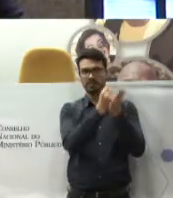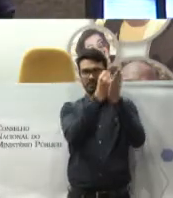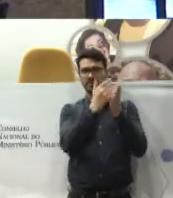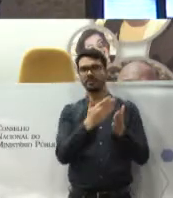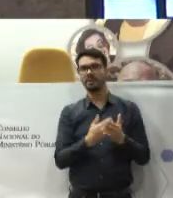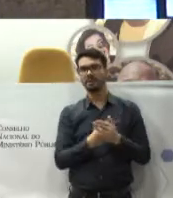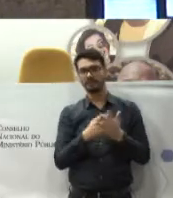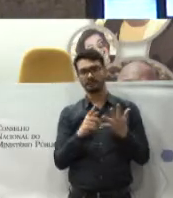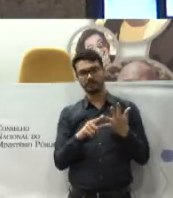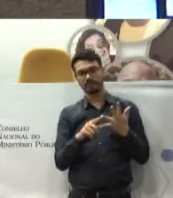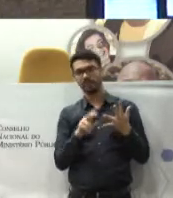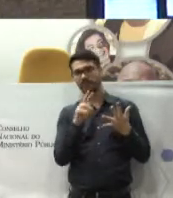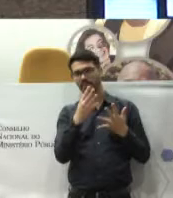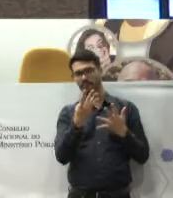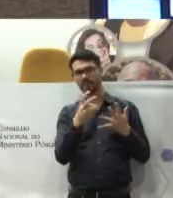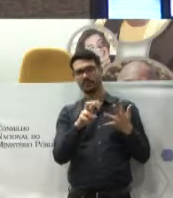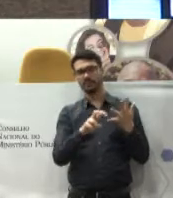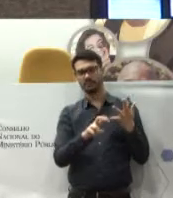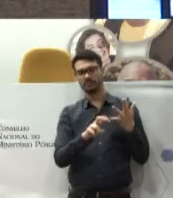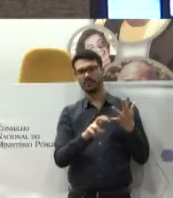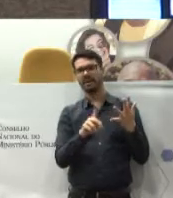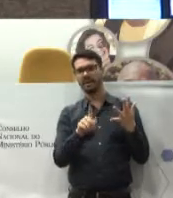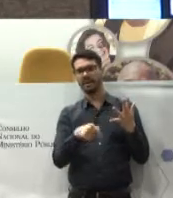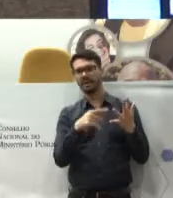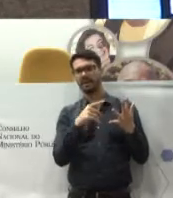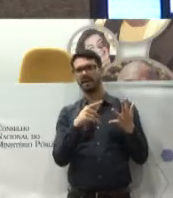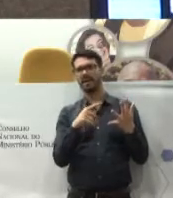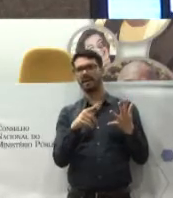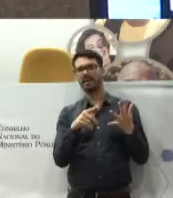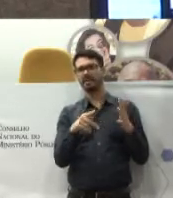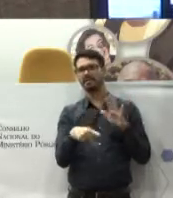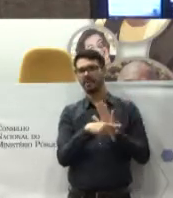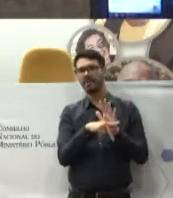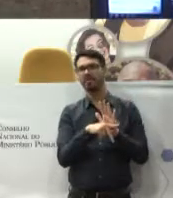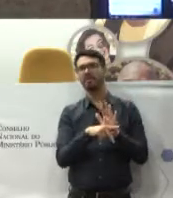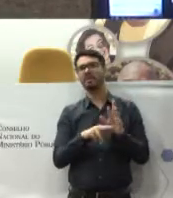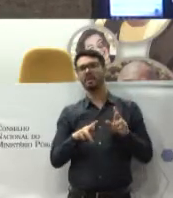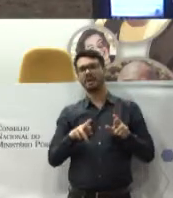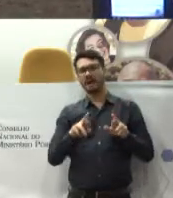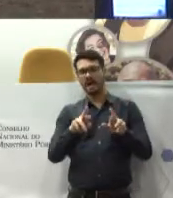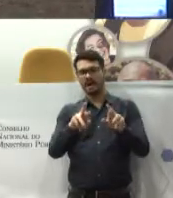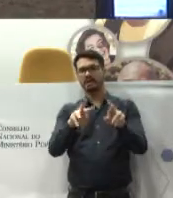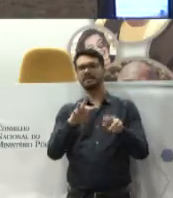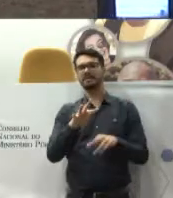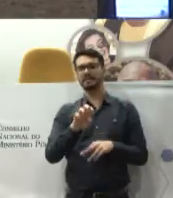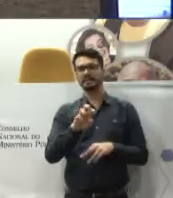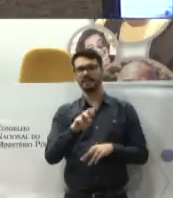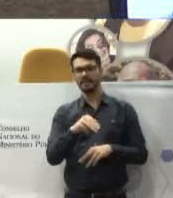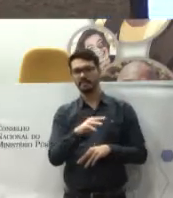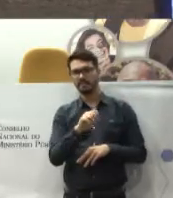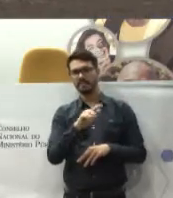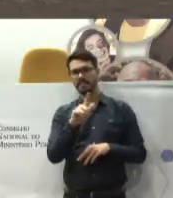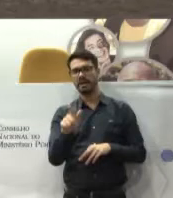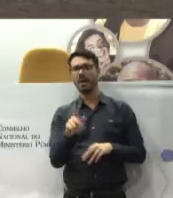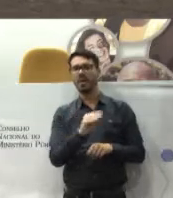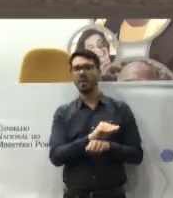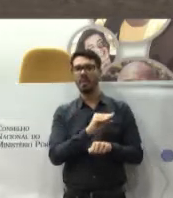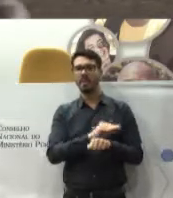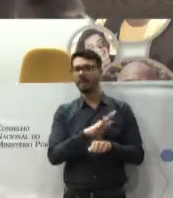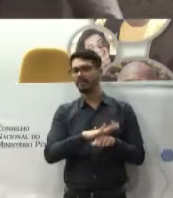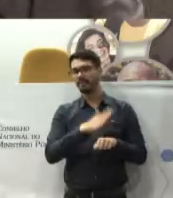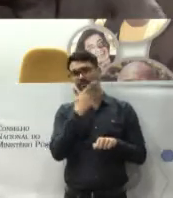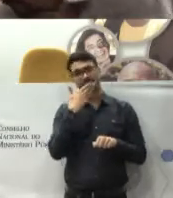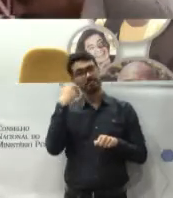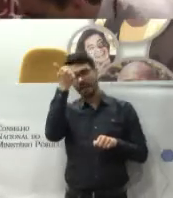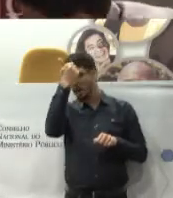paciente 4 e 5, ele vai, é aquele terminal de câncer, por exemplo, que ele vai ter cuidados paliativos, mas não vai